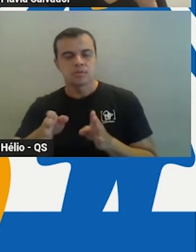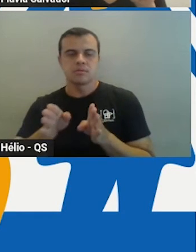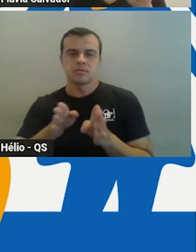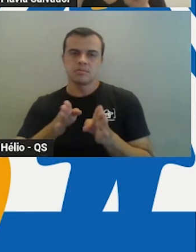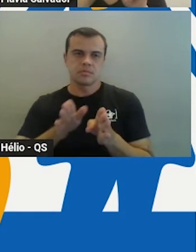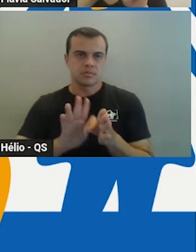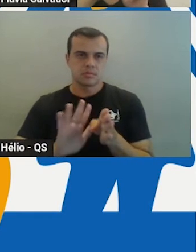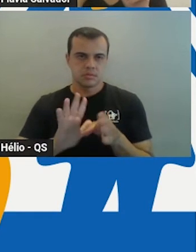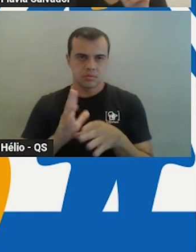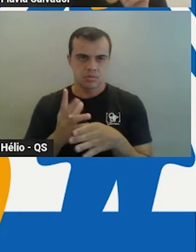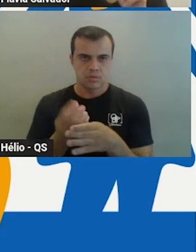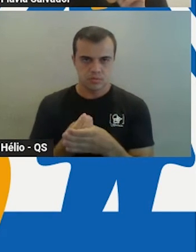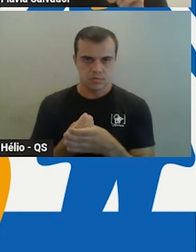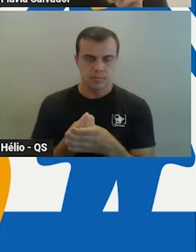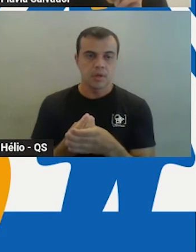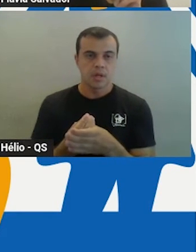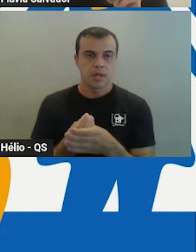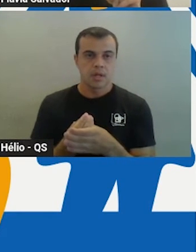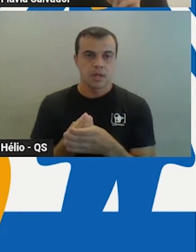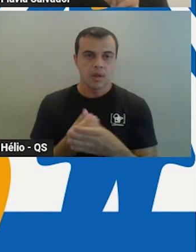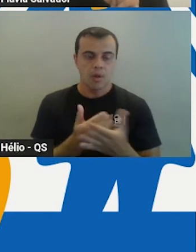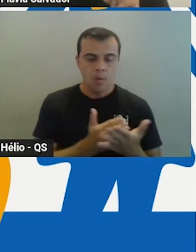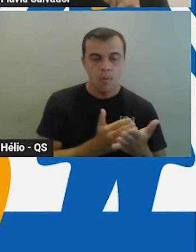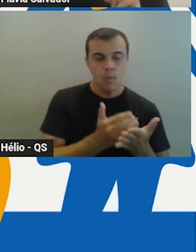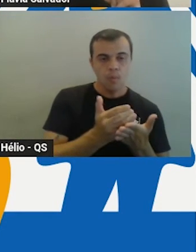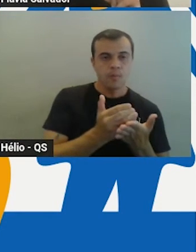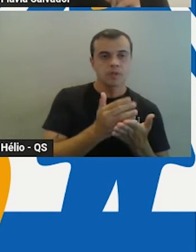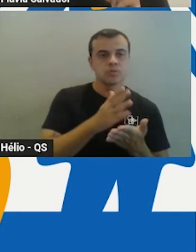e inclusão para esse projeto. O início,